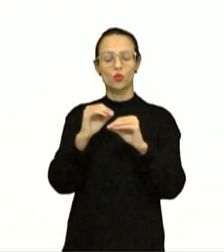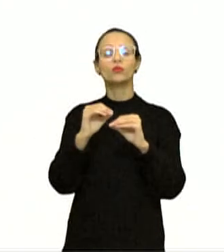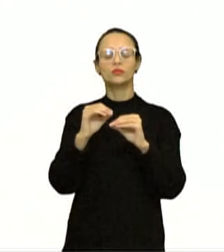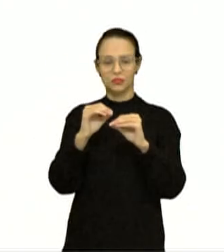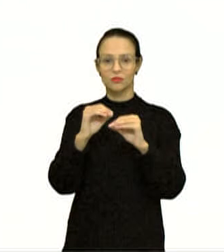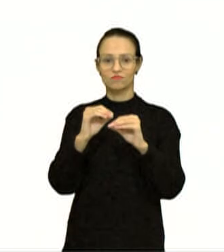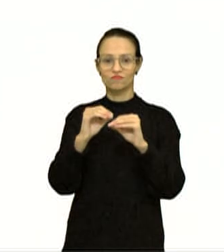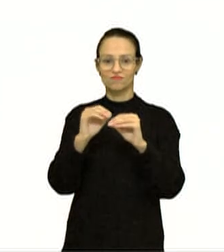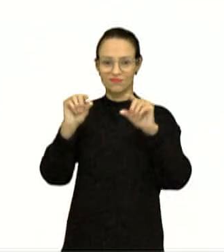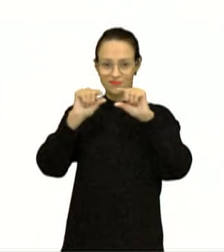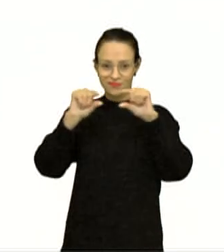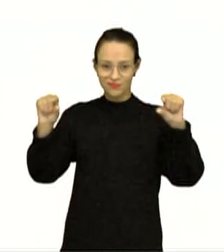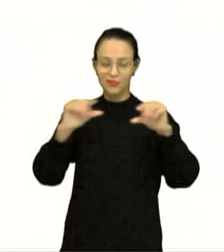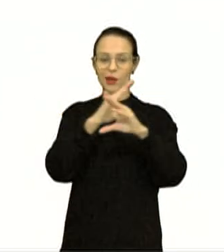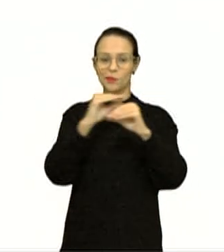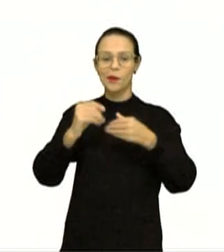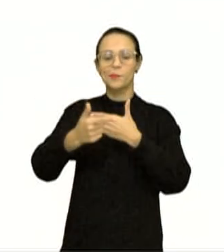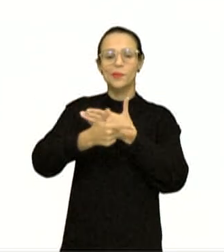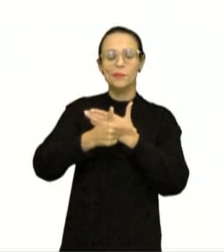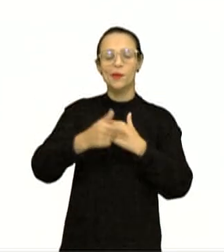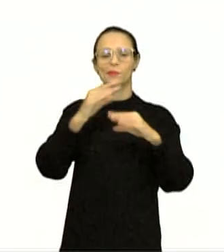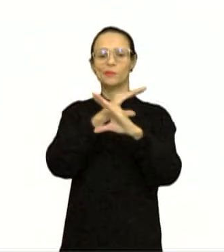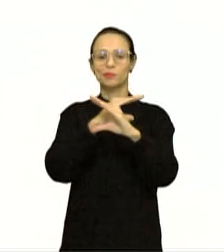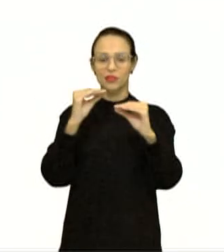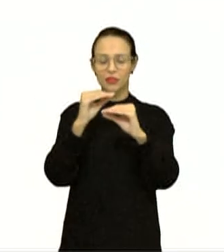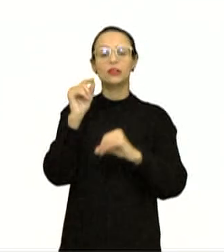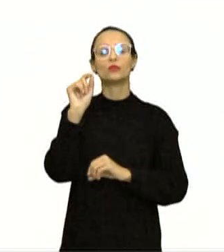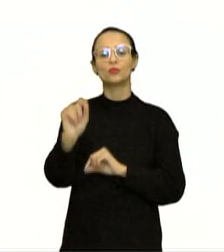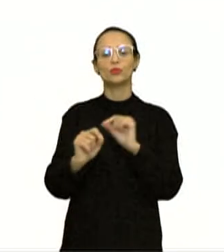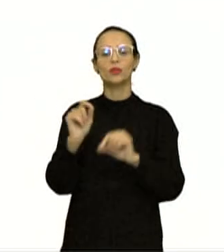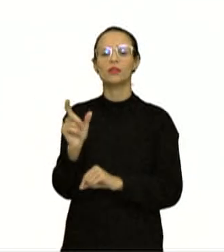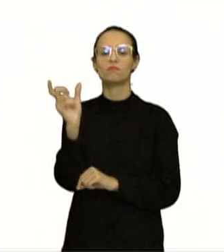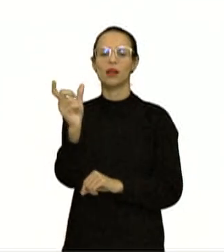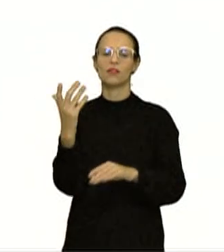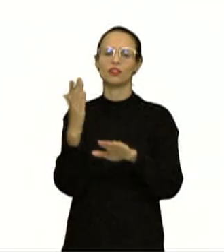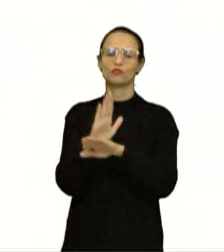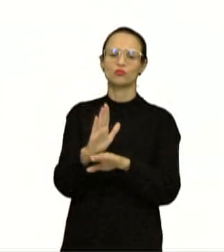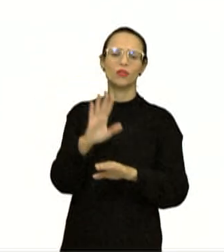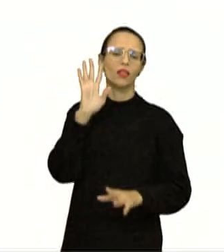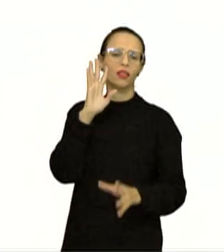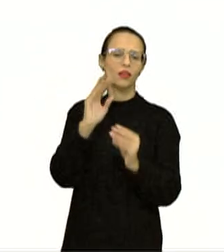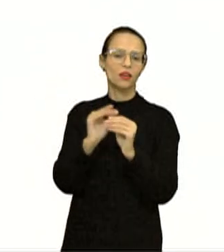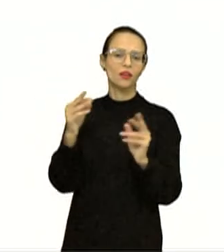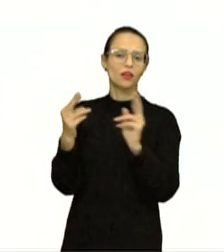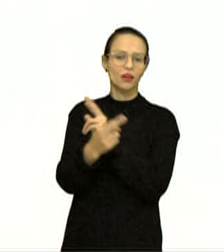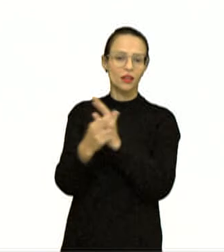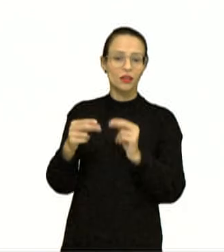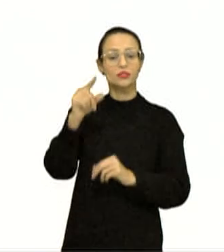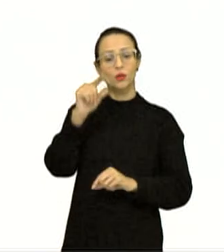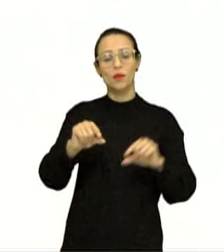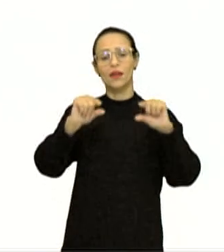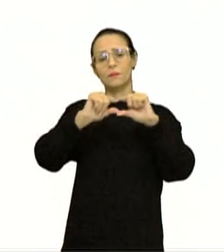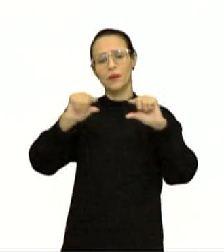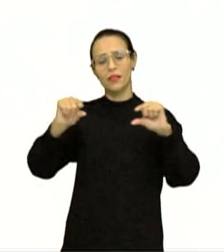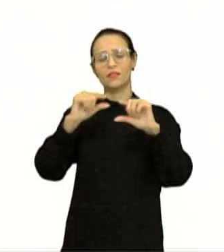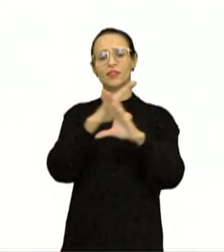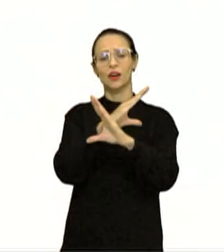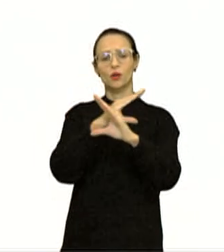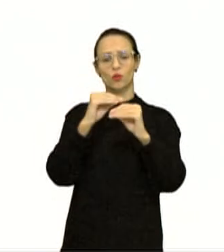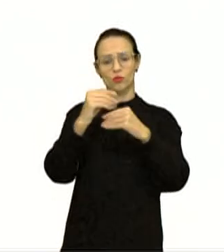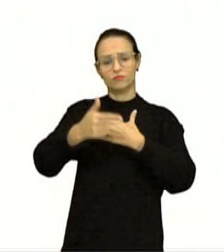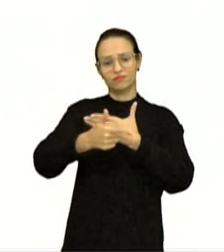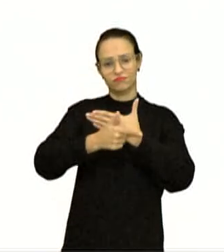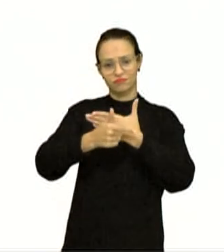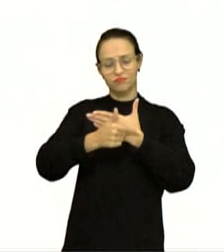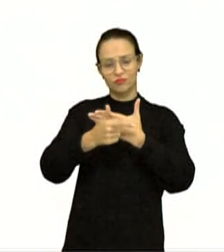Isso mesmo. Que palavra ajuda a estabelecer essa comparação? Essa locução aqui conjuntiva. É a sua